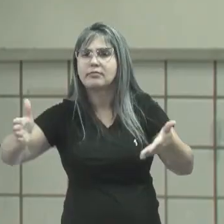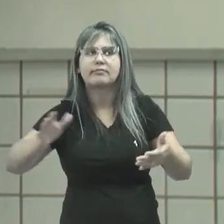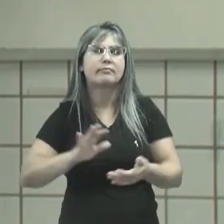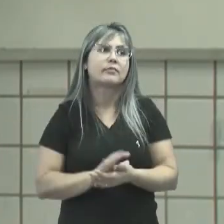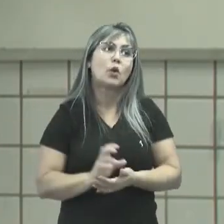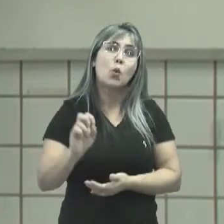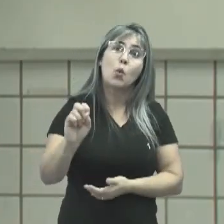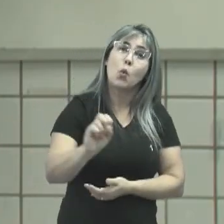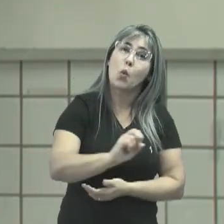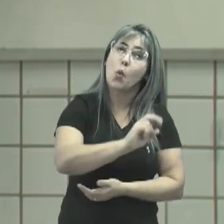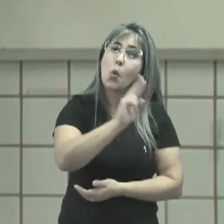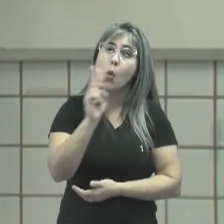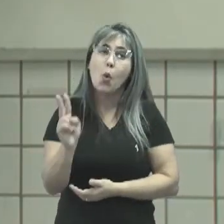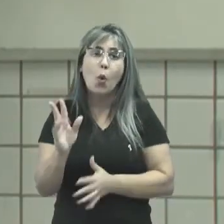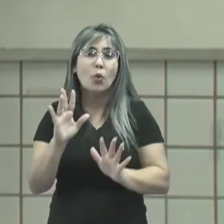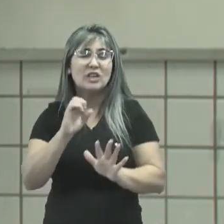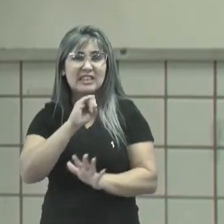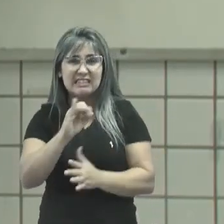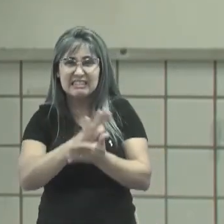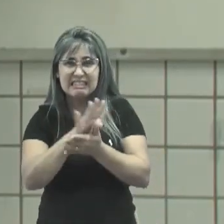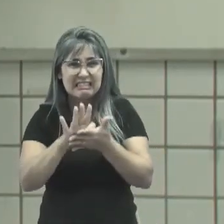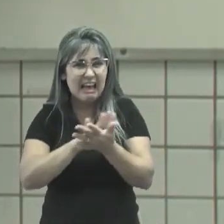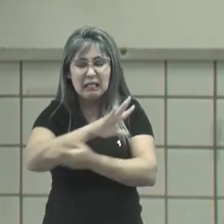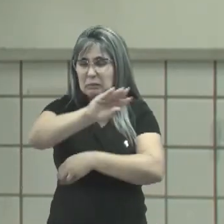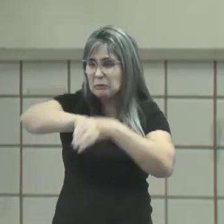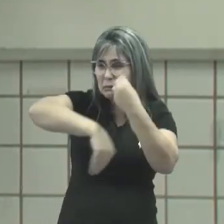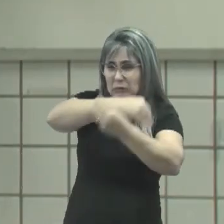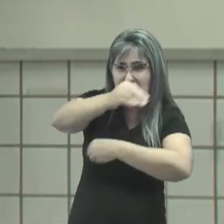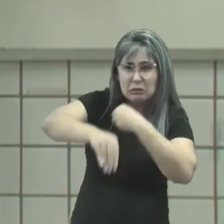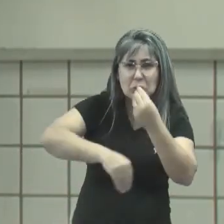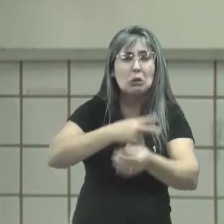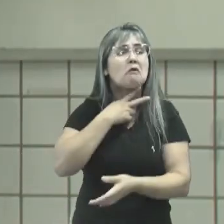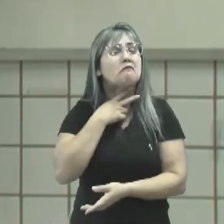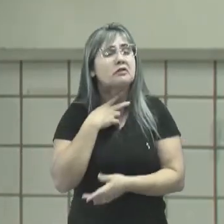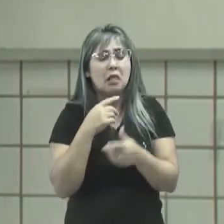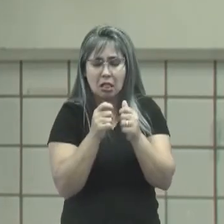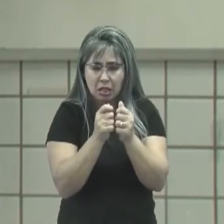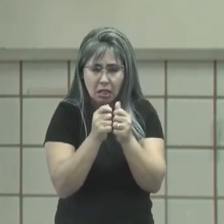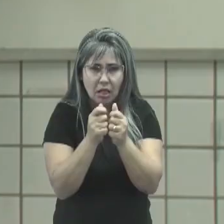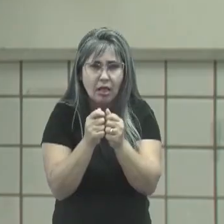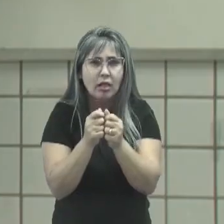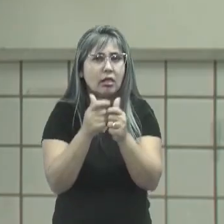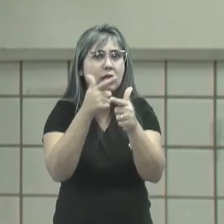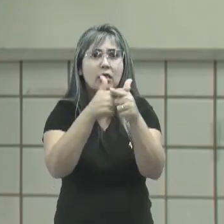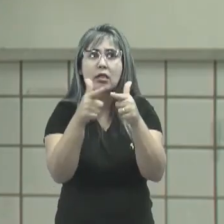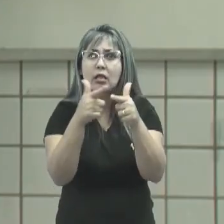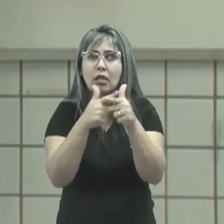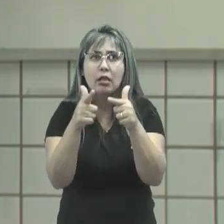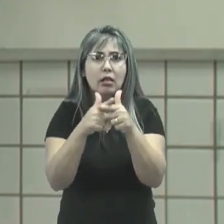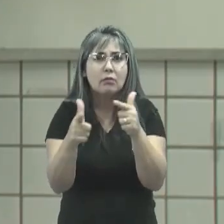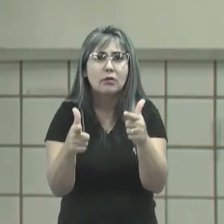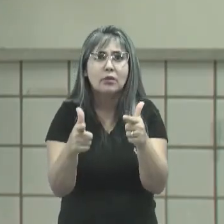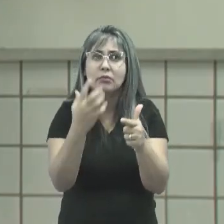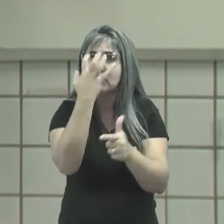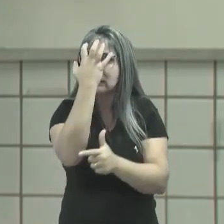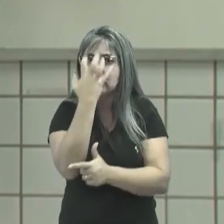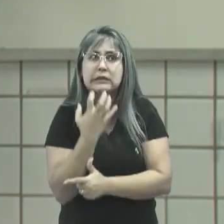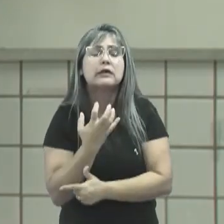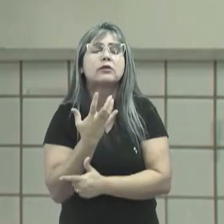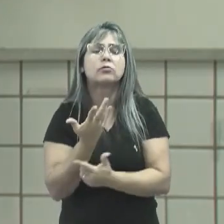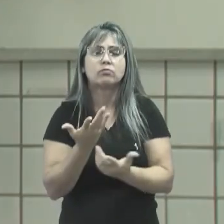a afetação do sono. Existe uma pesquisa que fala que o celular, ou a chamada aquela luz que o